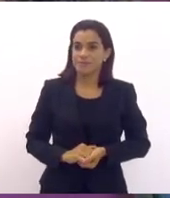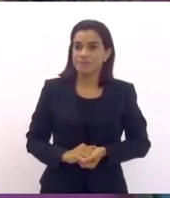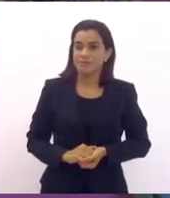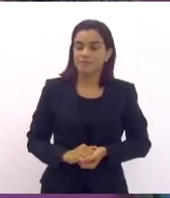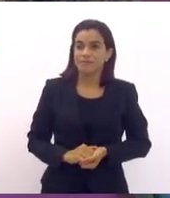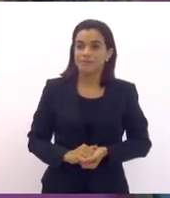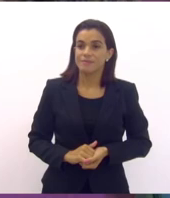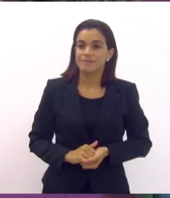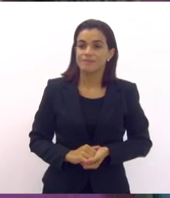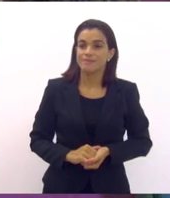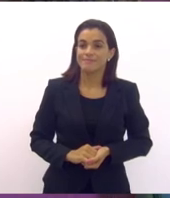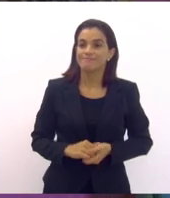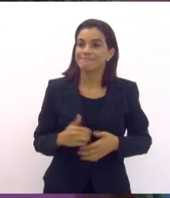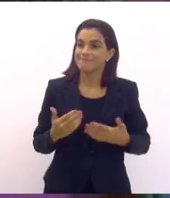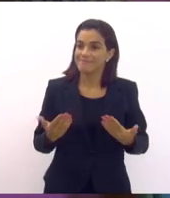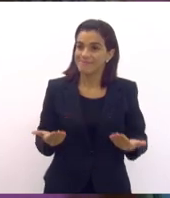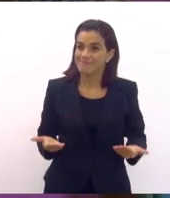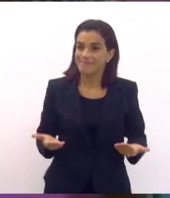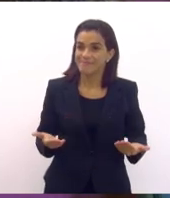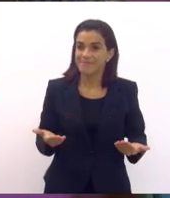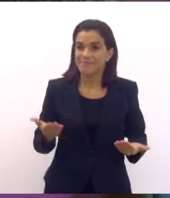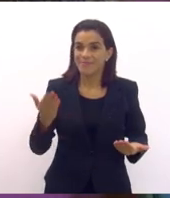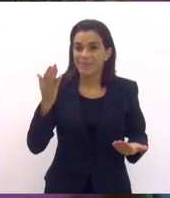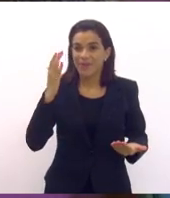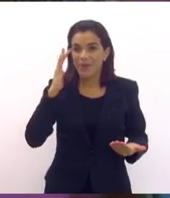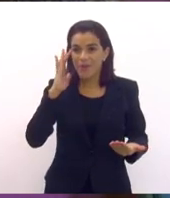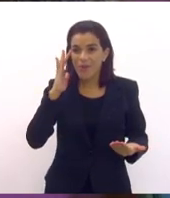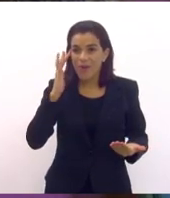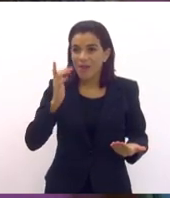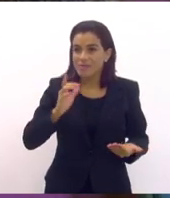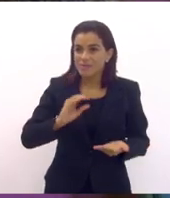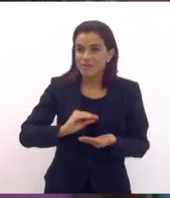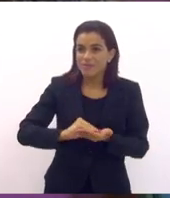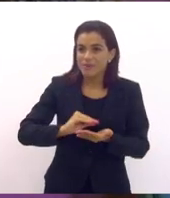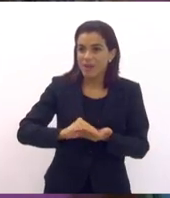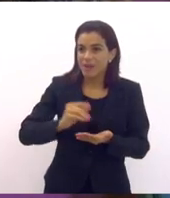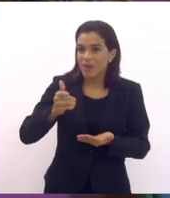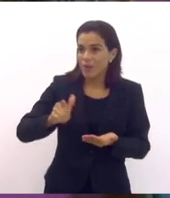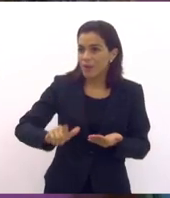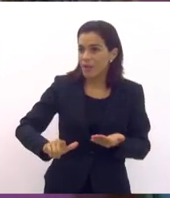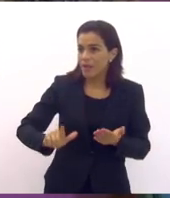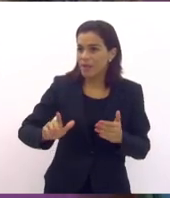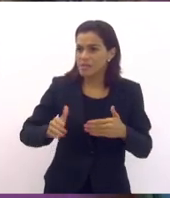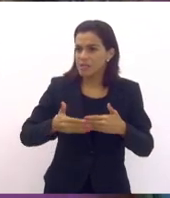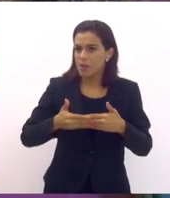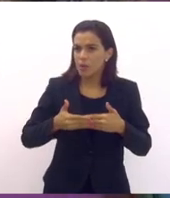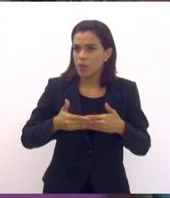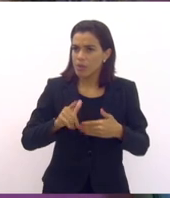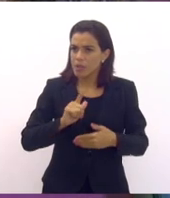Obrigada bem eu acho que tem mais alguém não encerramos aí